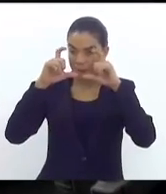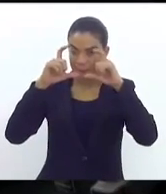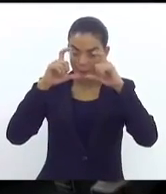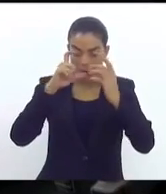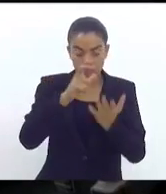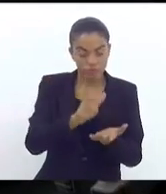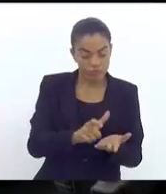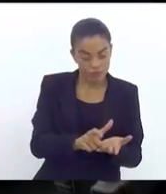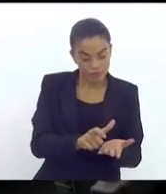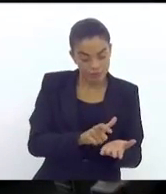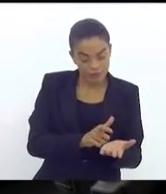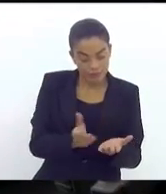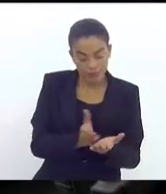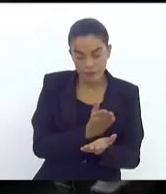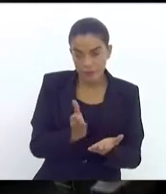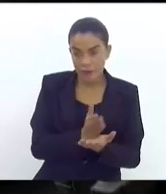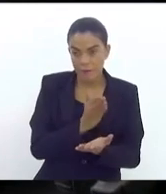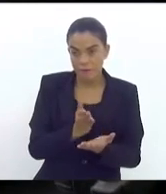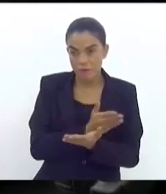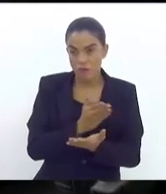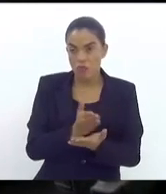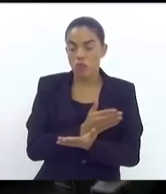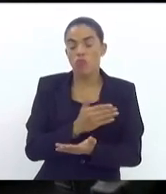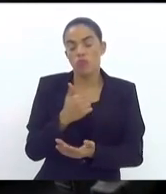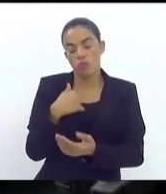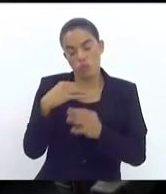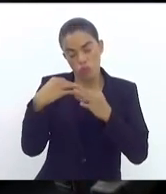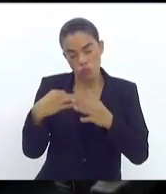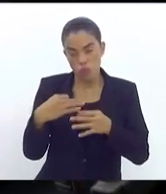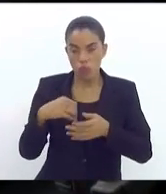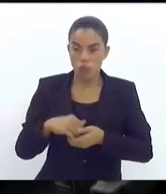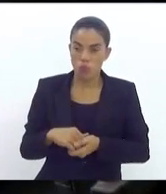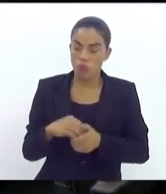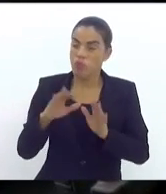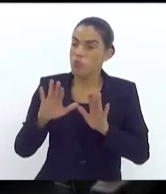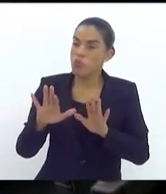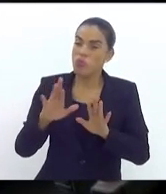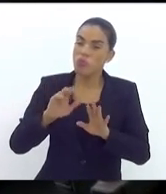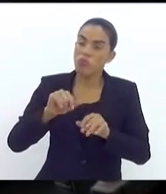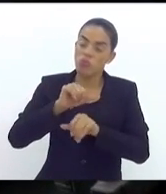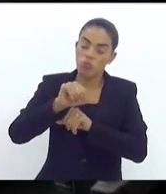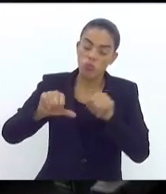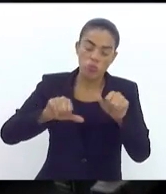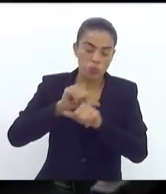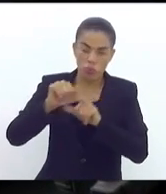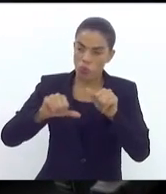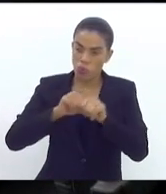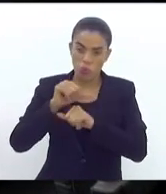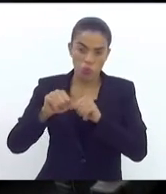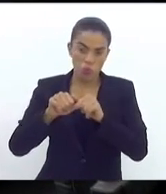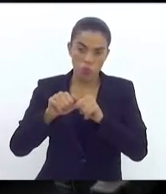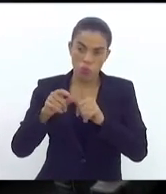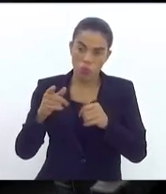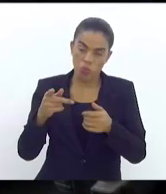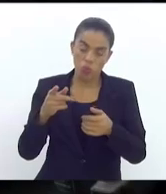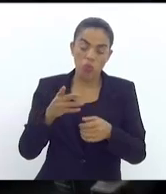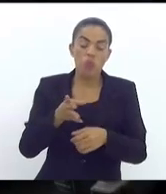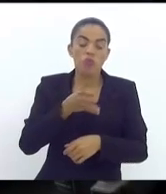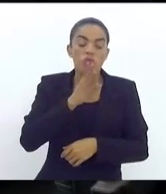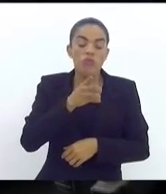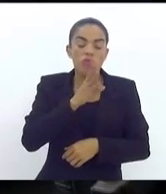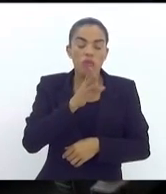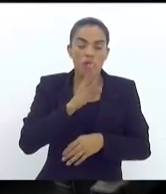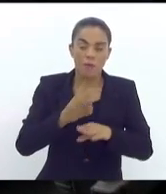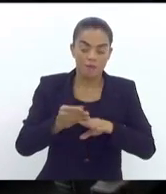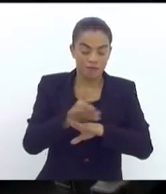vem o processo, o reconhecimento é feito direitinho. Mas isso não anula os efeitos deletérios do reconhecimento prévio feito